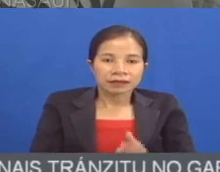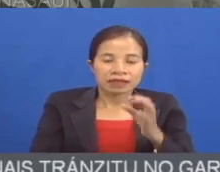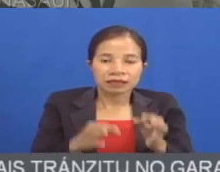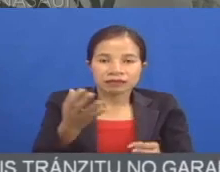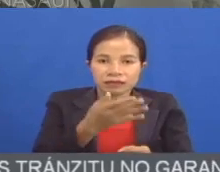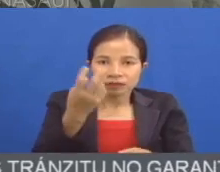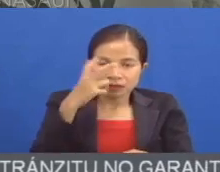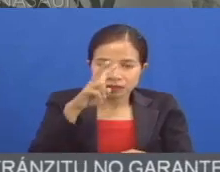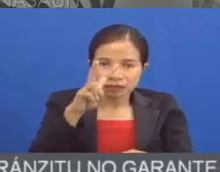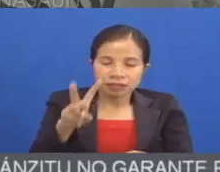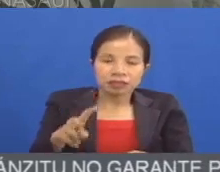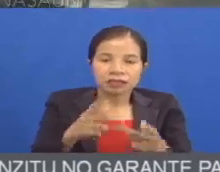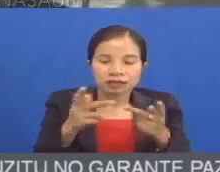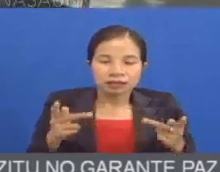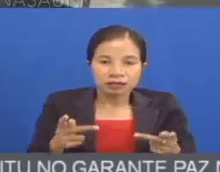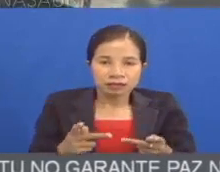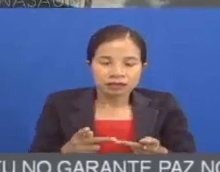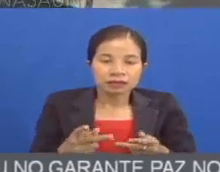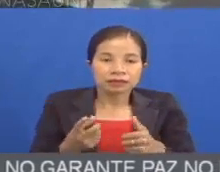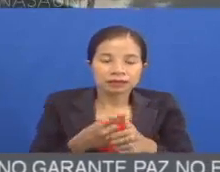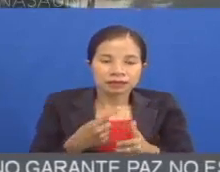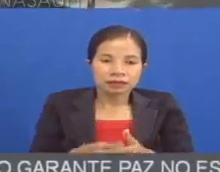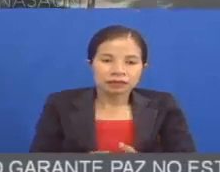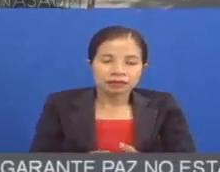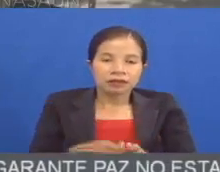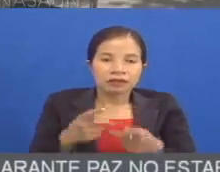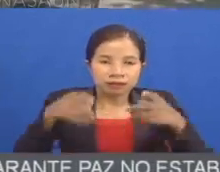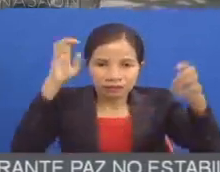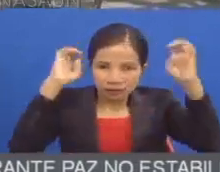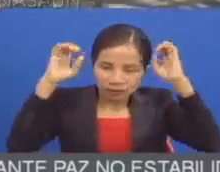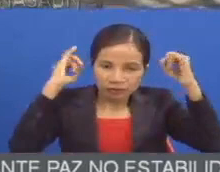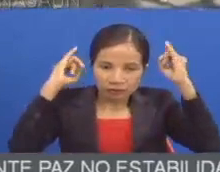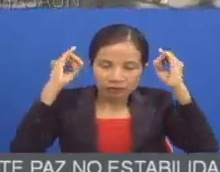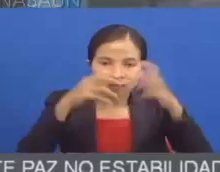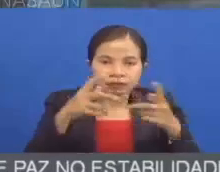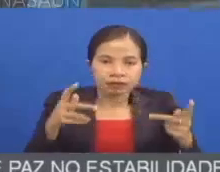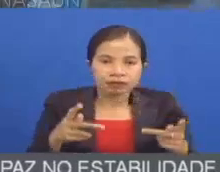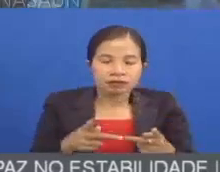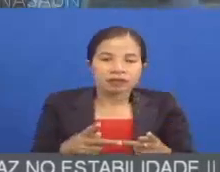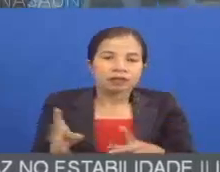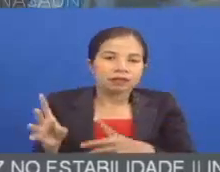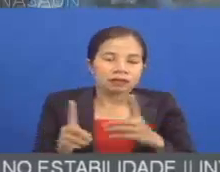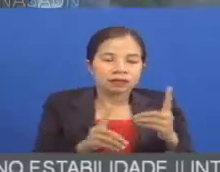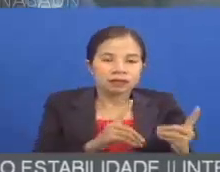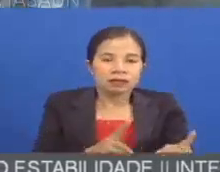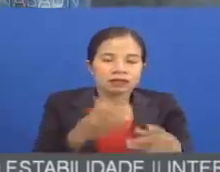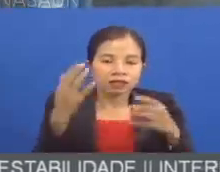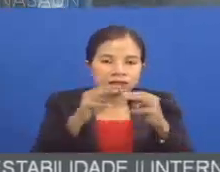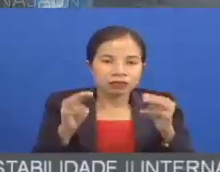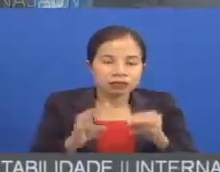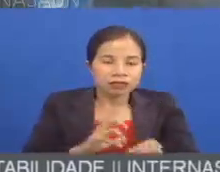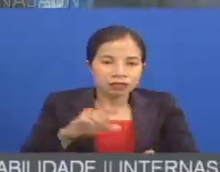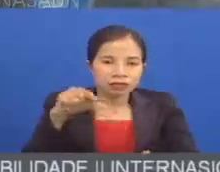sira bahare iha jardim antes ne centro educação informação ambiental realiza ona iha município